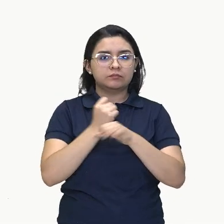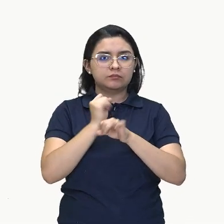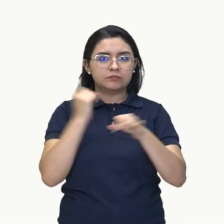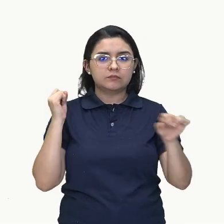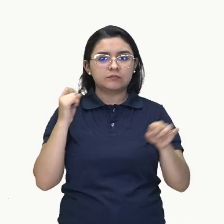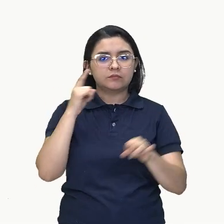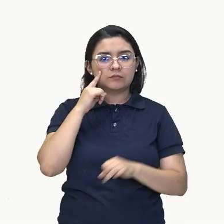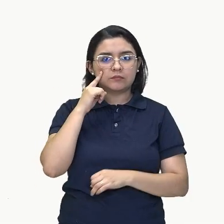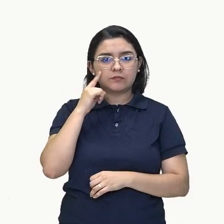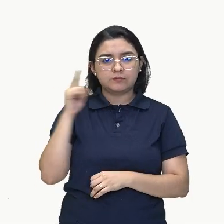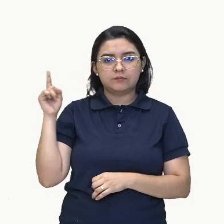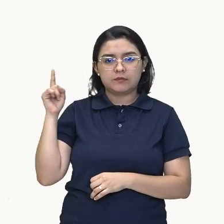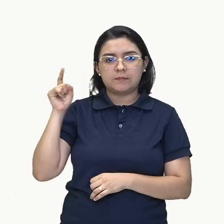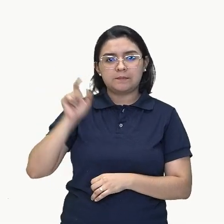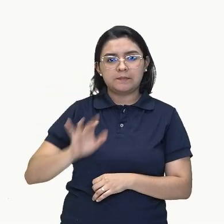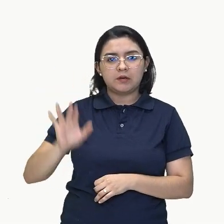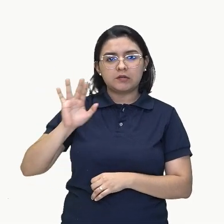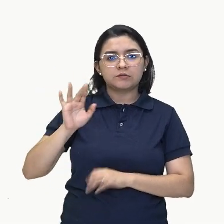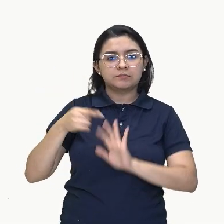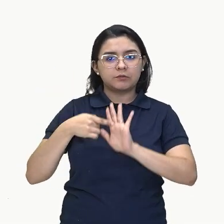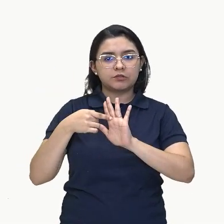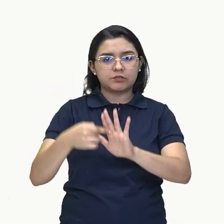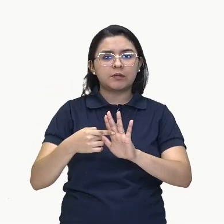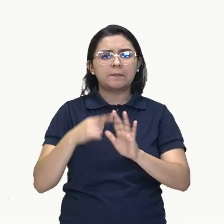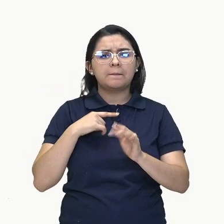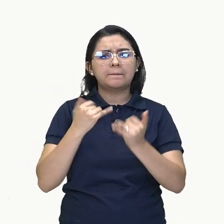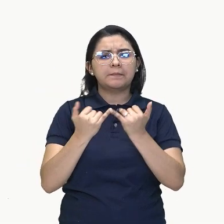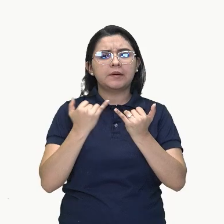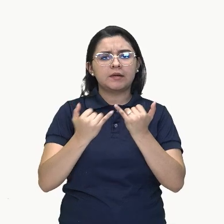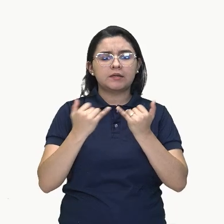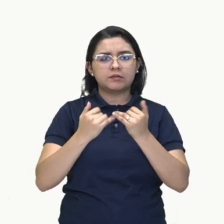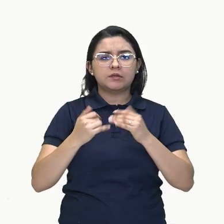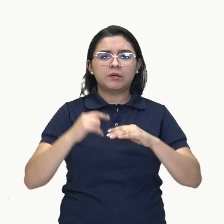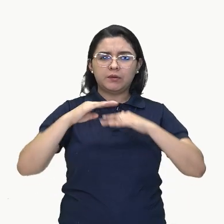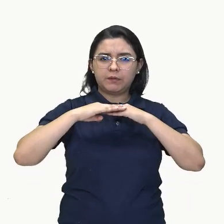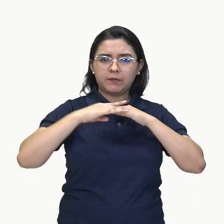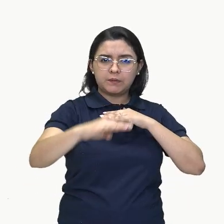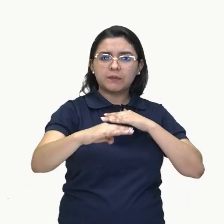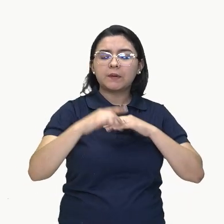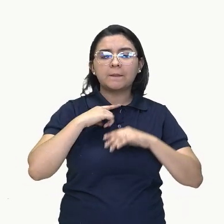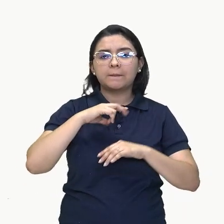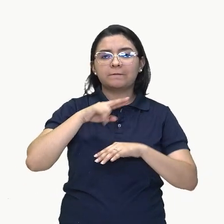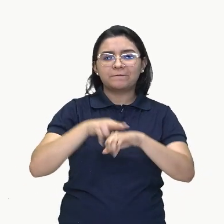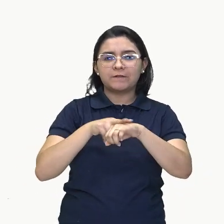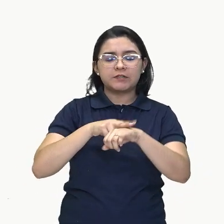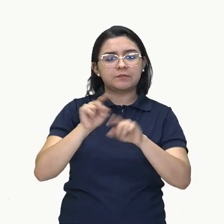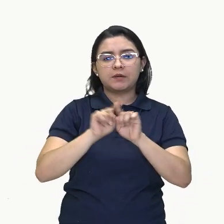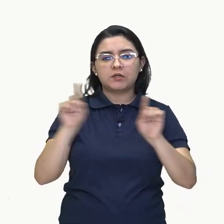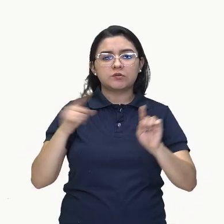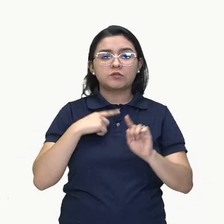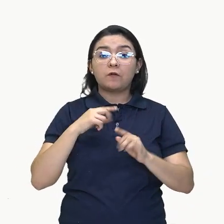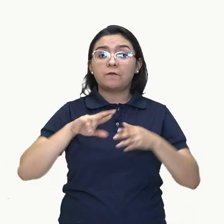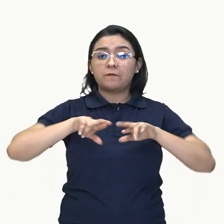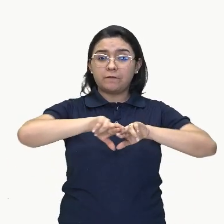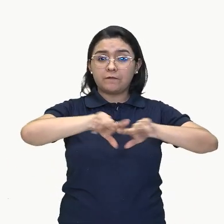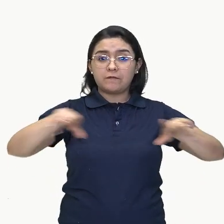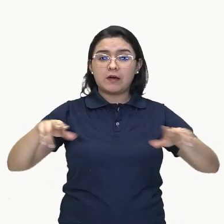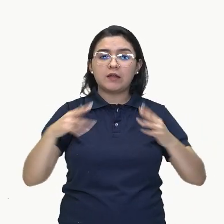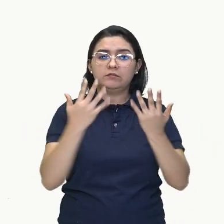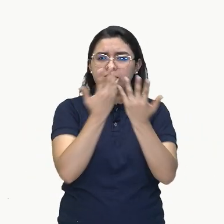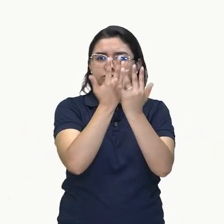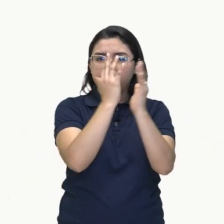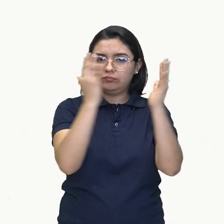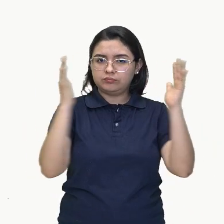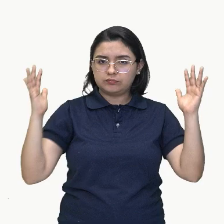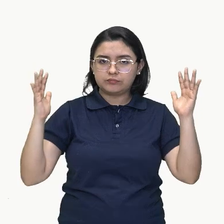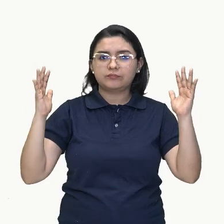observa isso aqui nessa imagem, né? Parece que é um tapete verde, né? Mas são várias árvores próximas uma das outras,